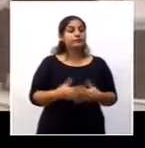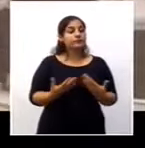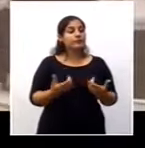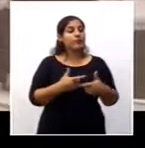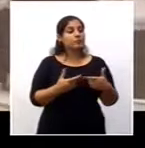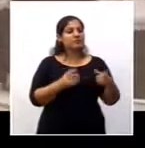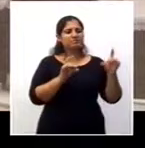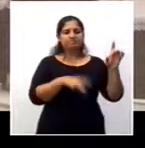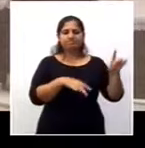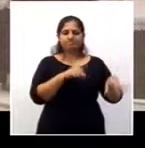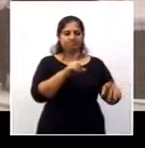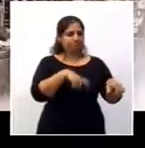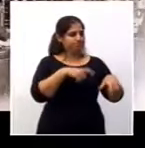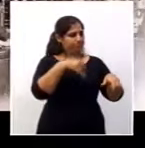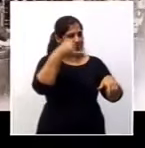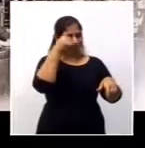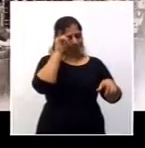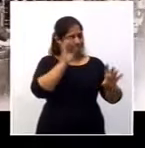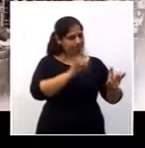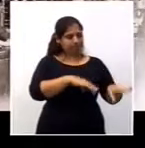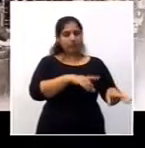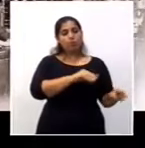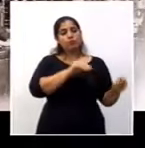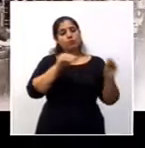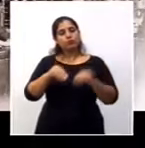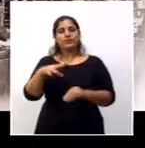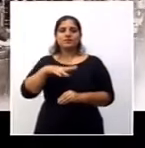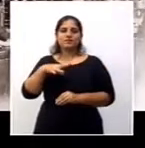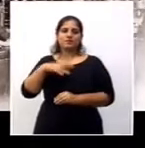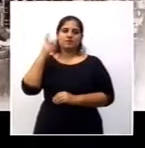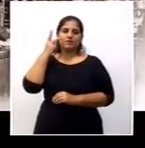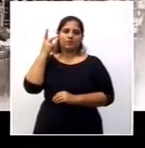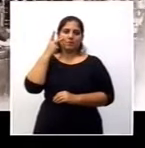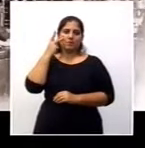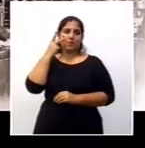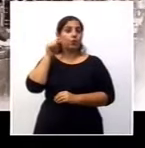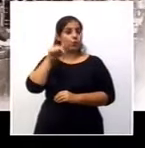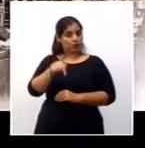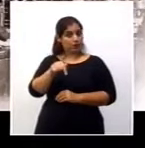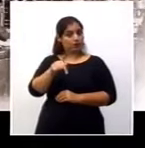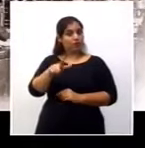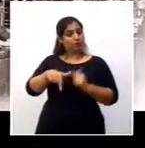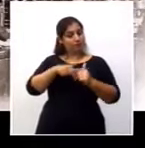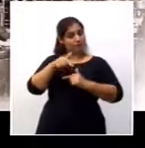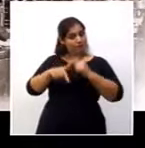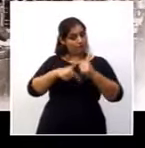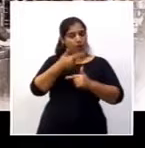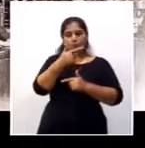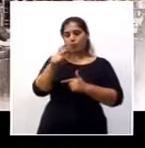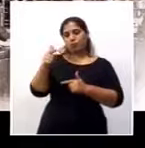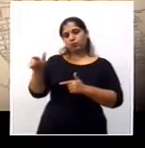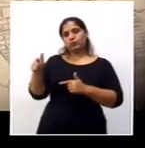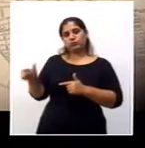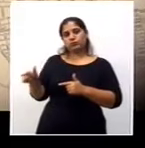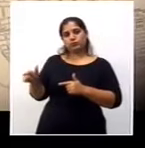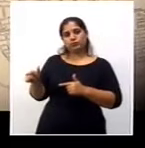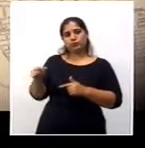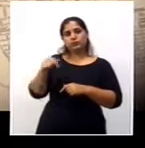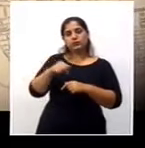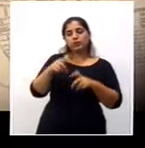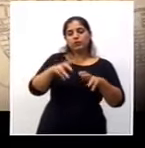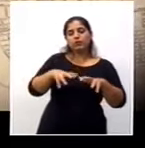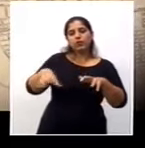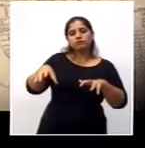Muitos abandonam as fazendas e vão morar na cidade de São Paulo, onde passam a exercer outras atividades em